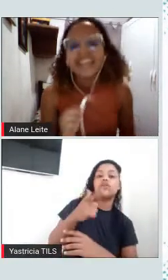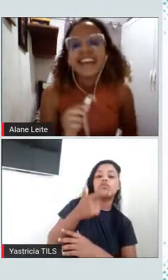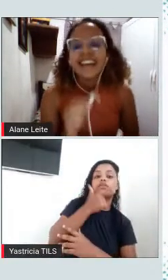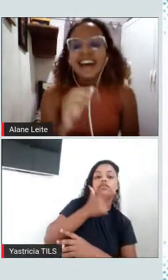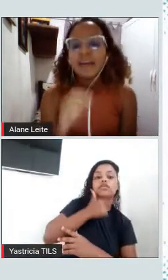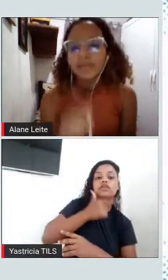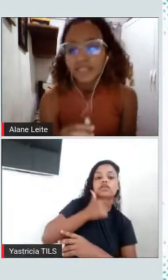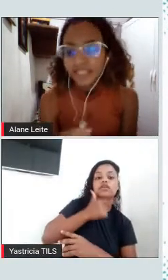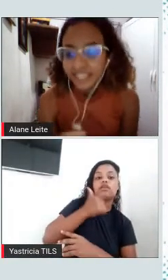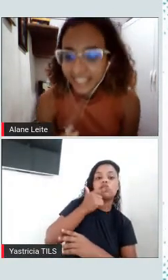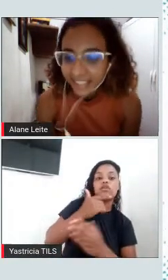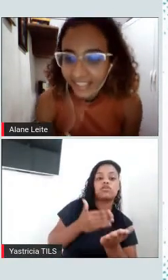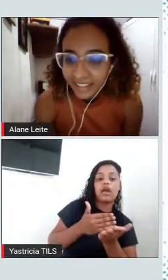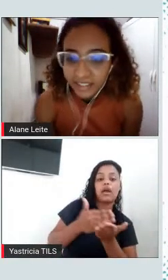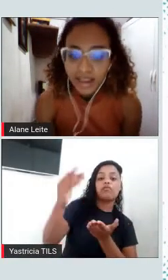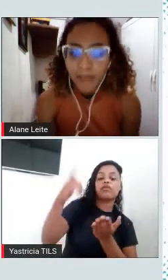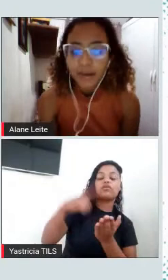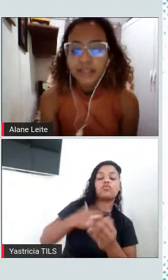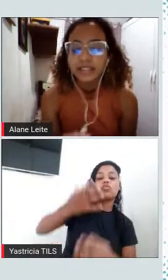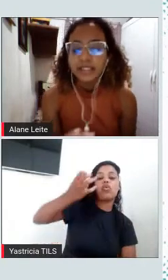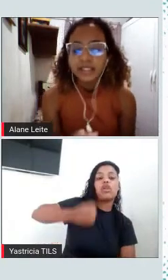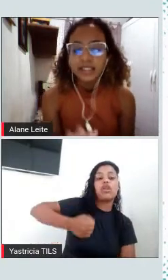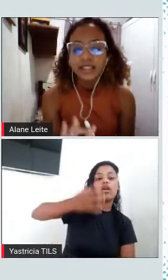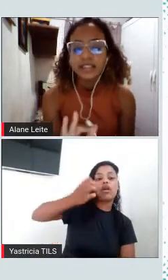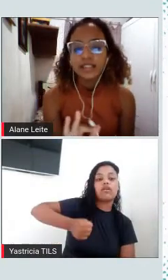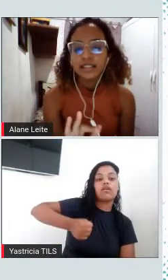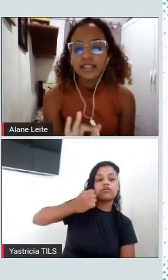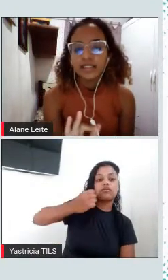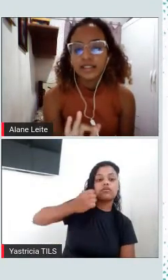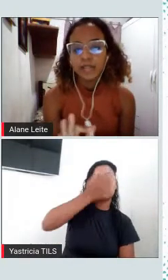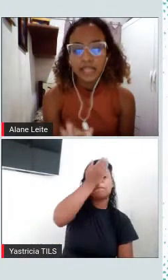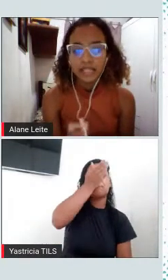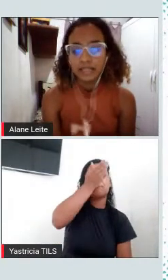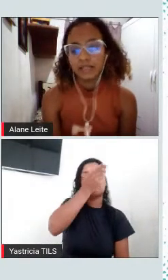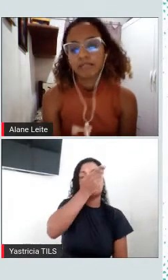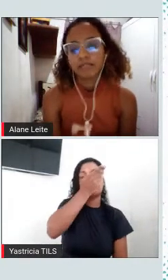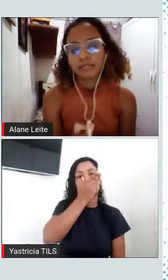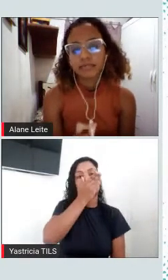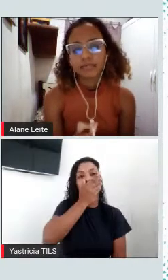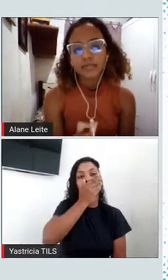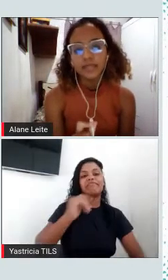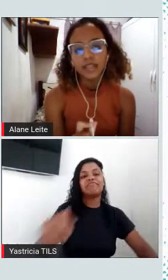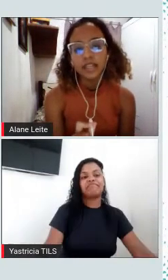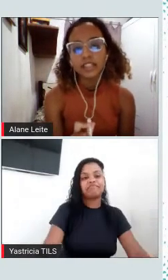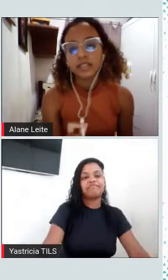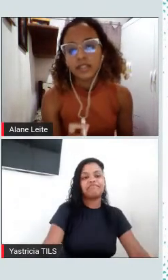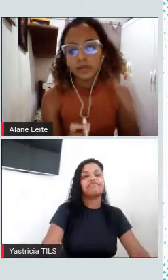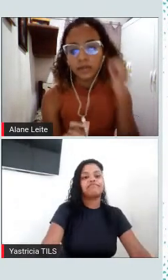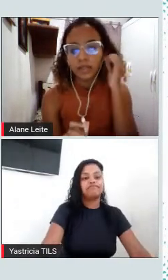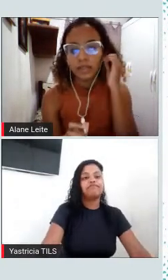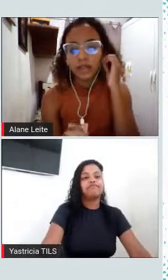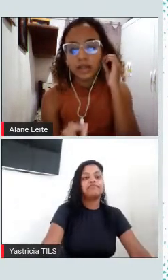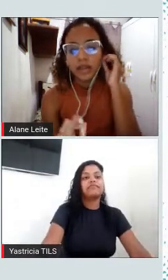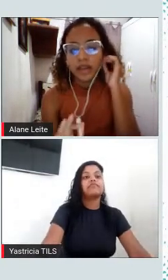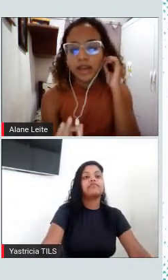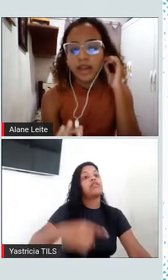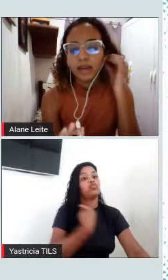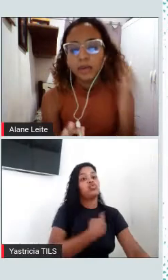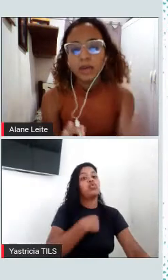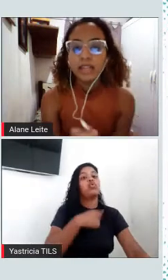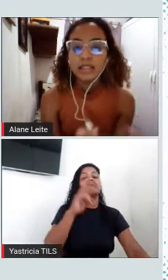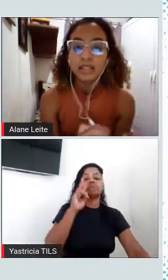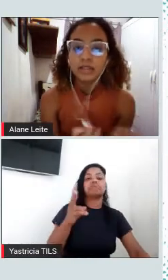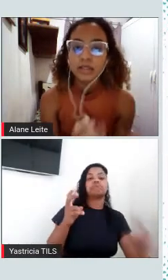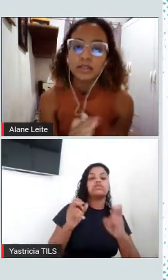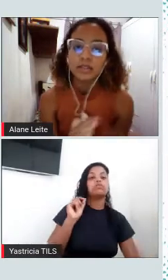tempinho. A produção de queijo a partir do leite. A gente vai ter